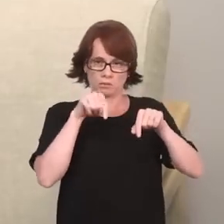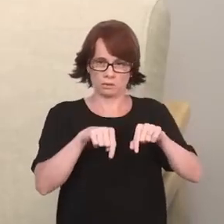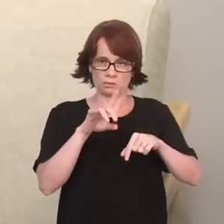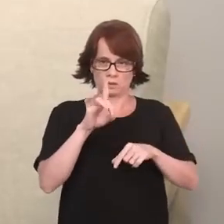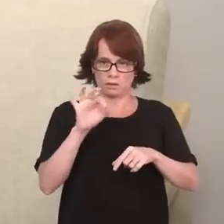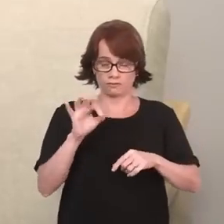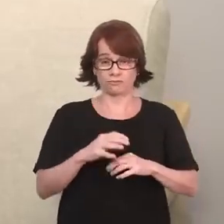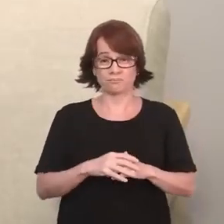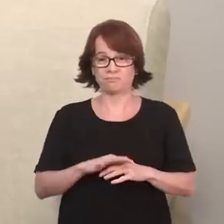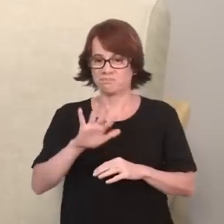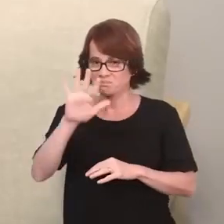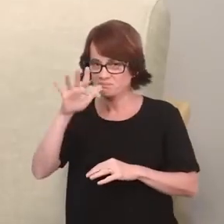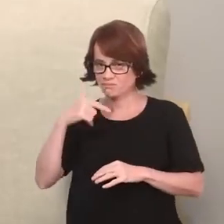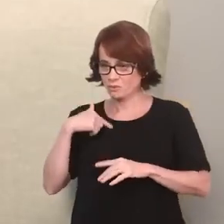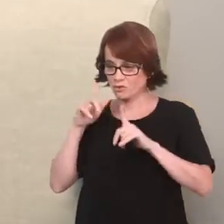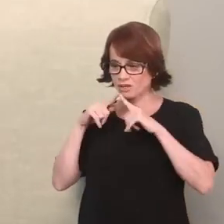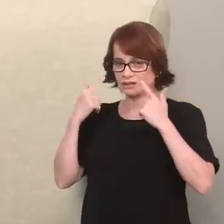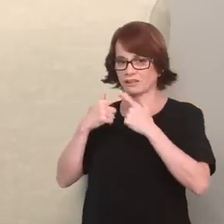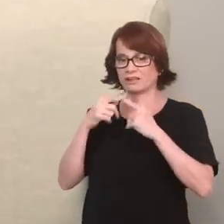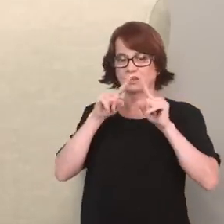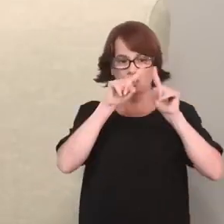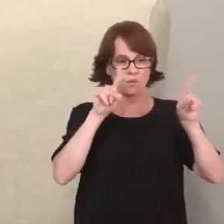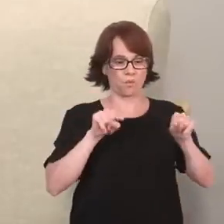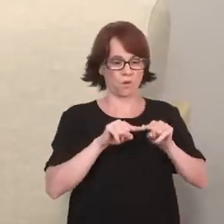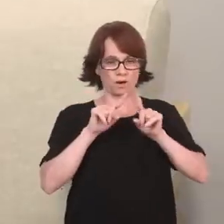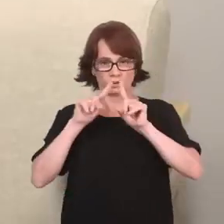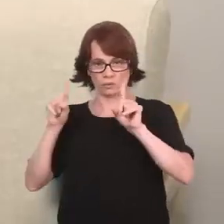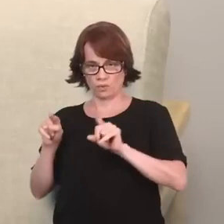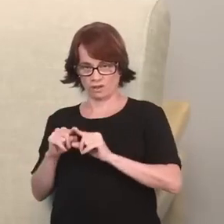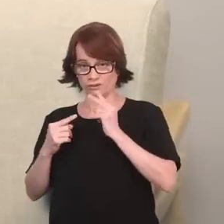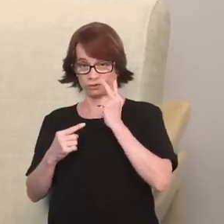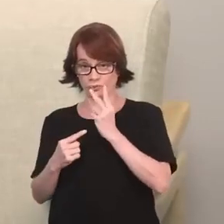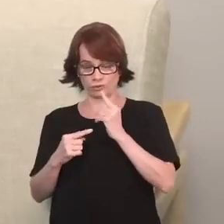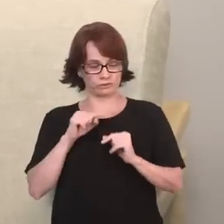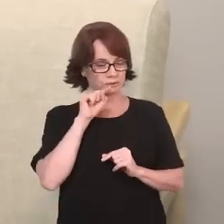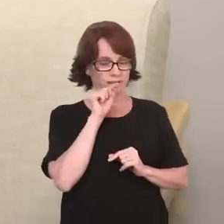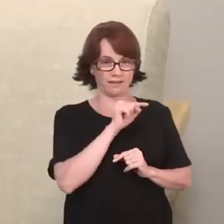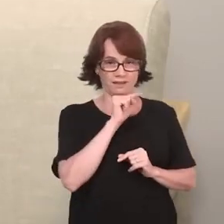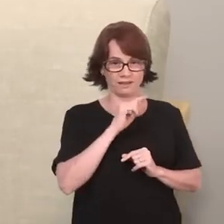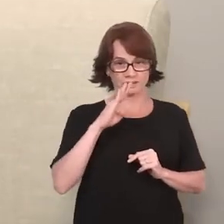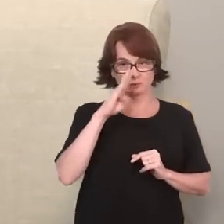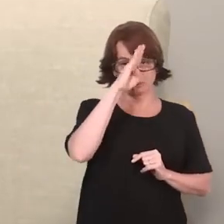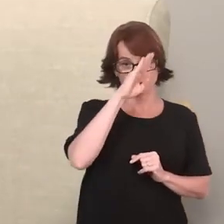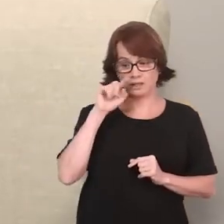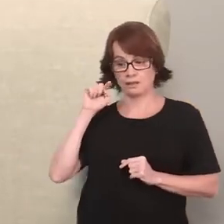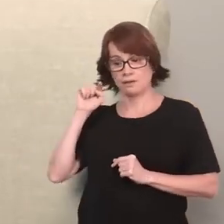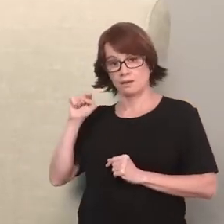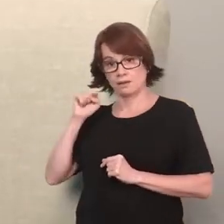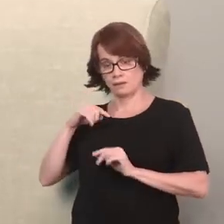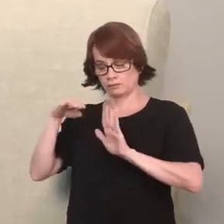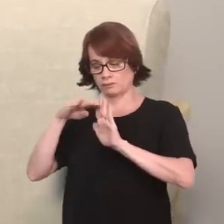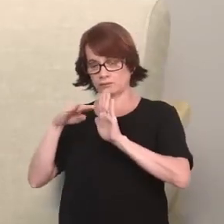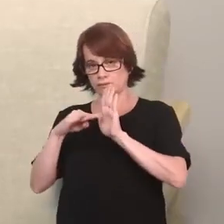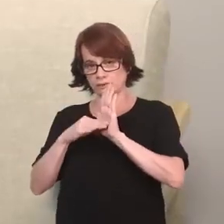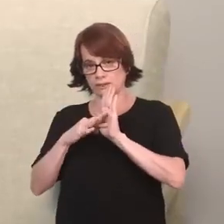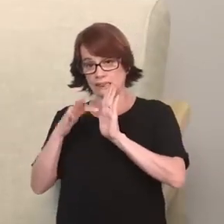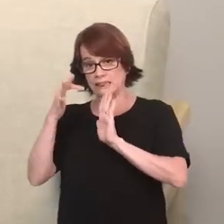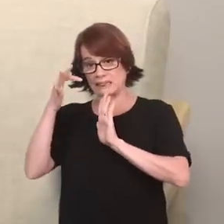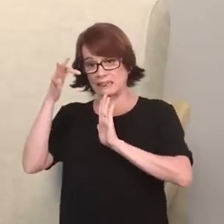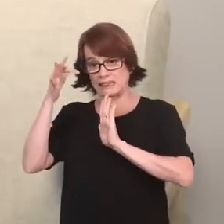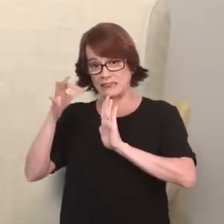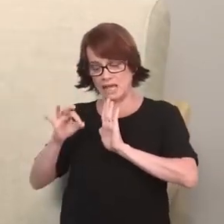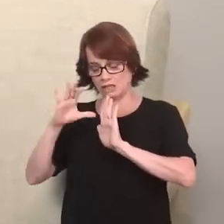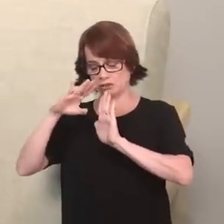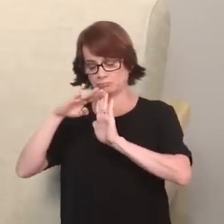no meu gabinete, eu tenho 2 quadros atrás de mim. Um é o quadro do presidente Bolsonaro, o outro é o quadro das 10 medidas da